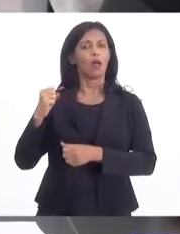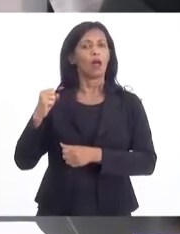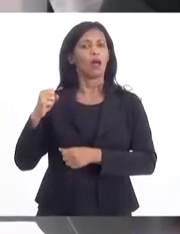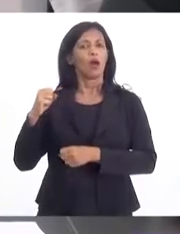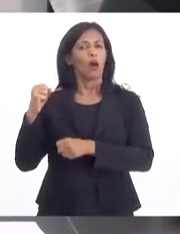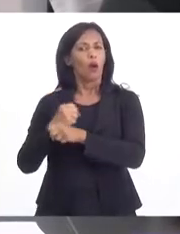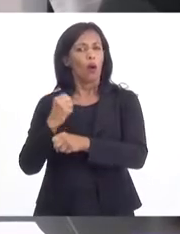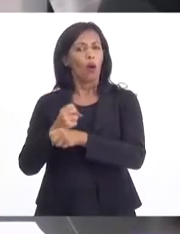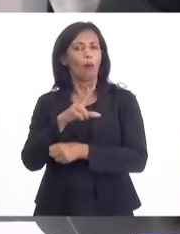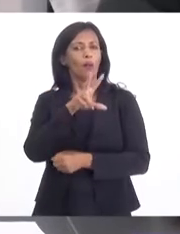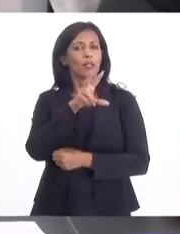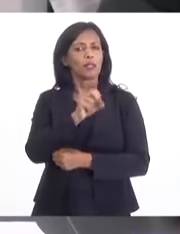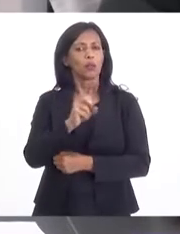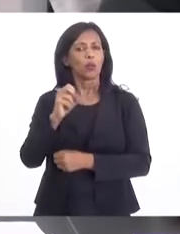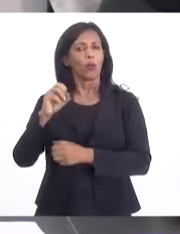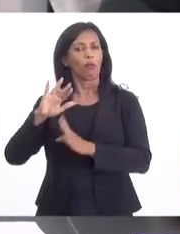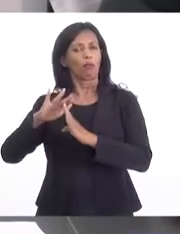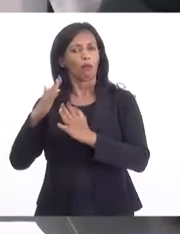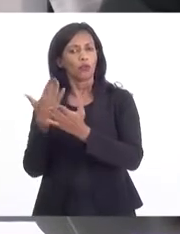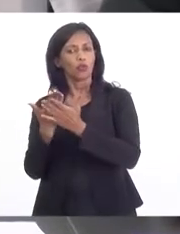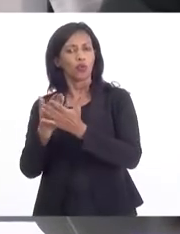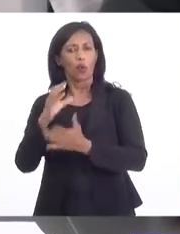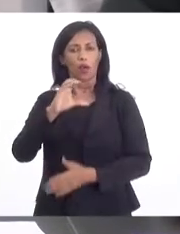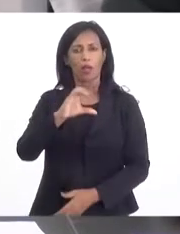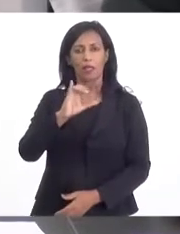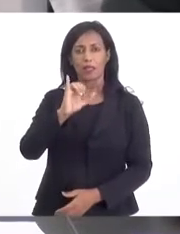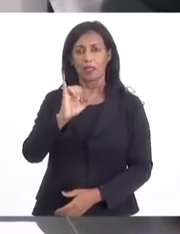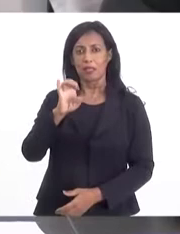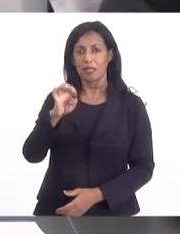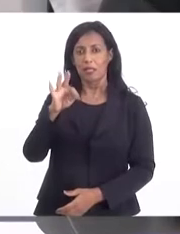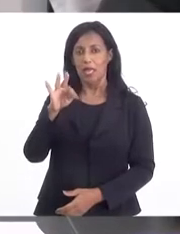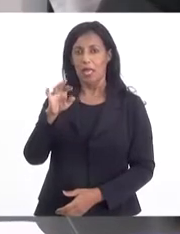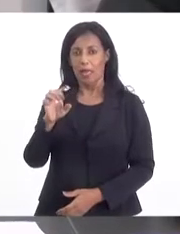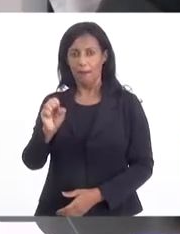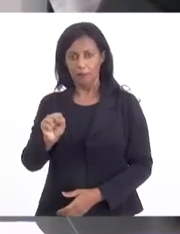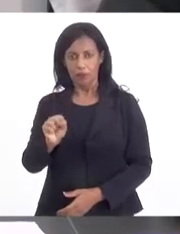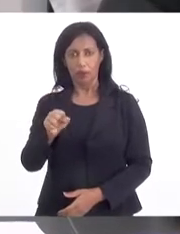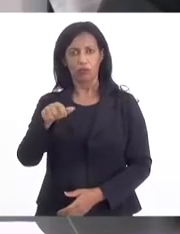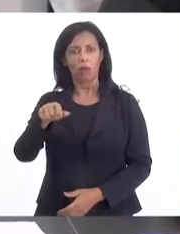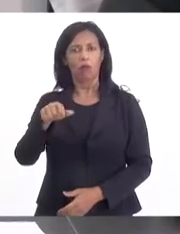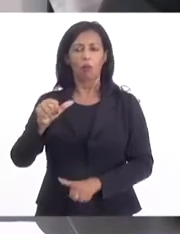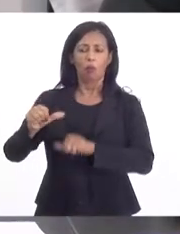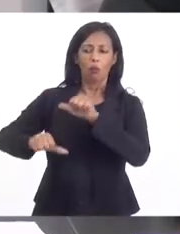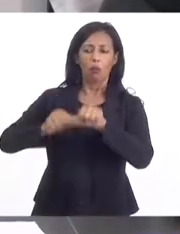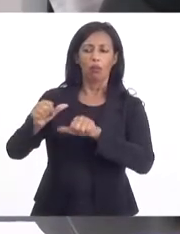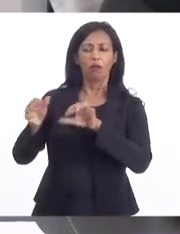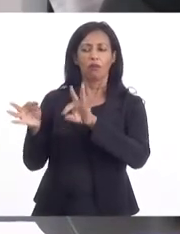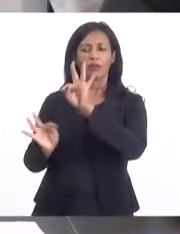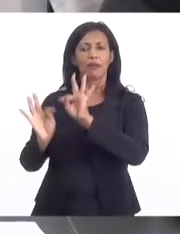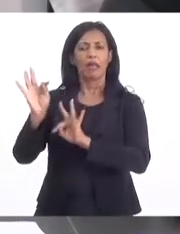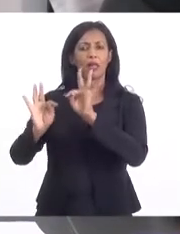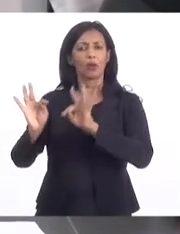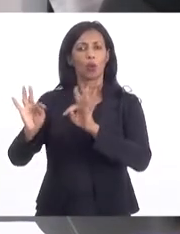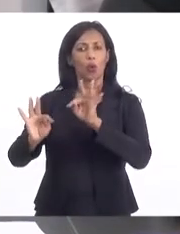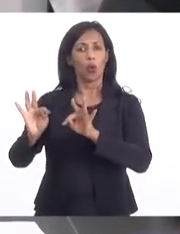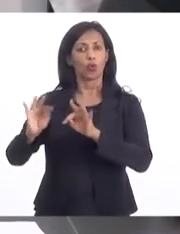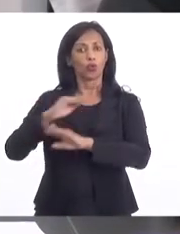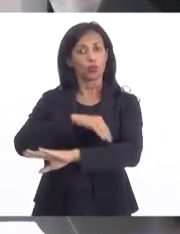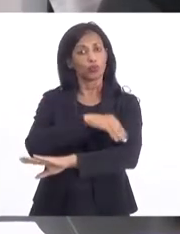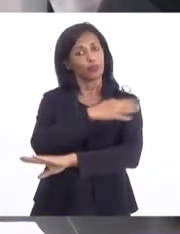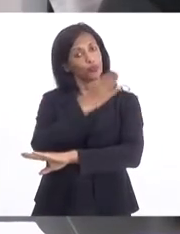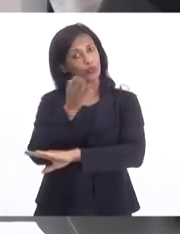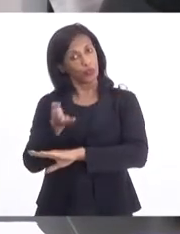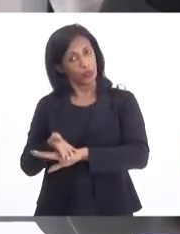CIEPs, tornando as escolas ambientes mais tecnológicos e em horário integral. Que eu